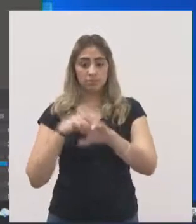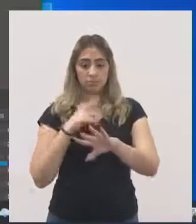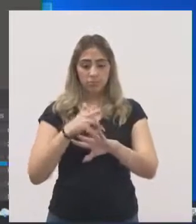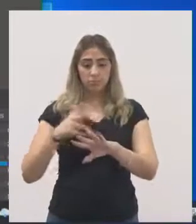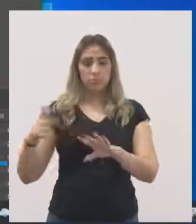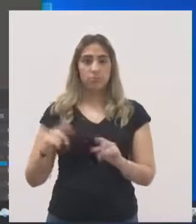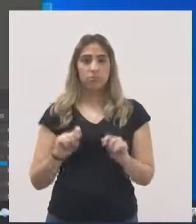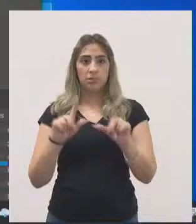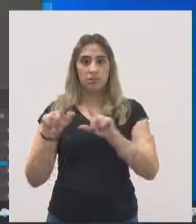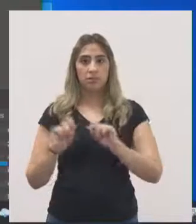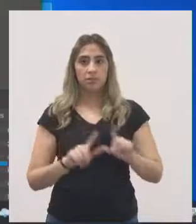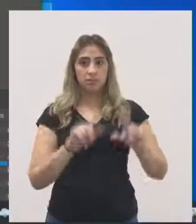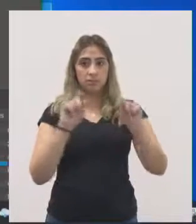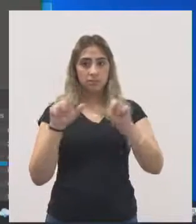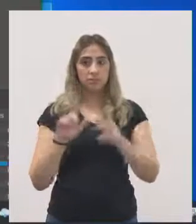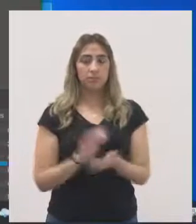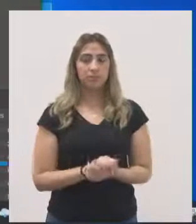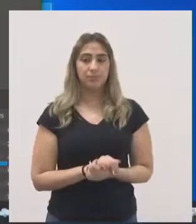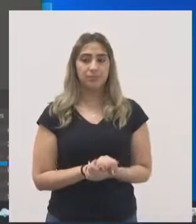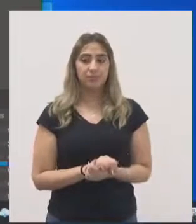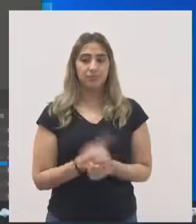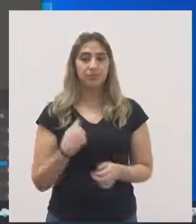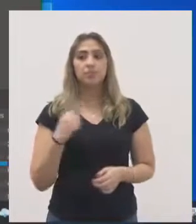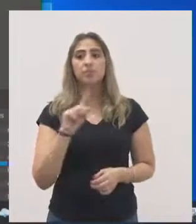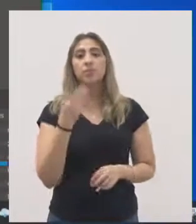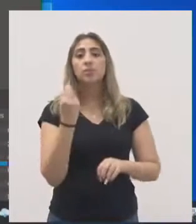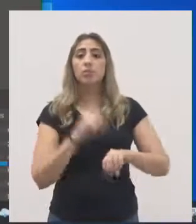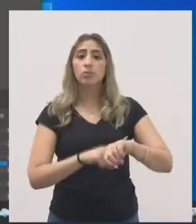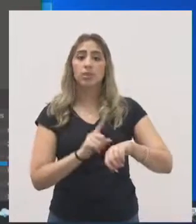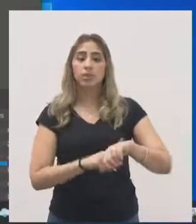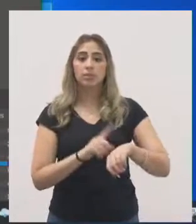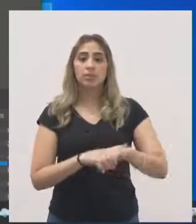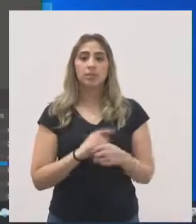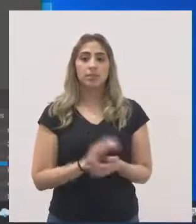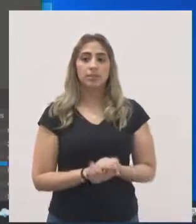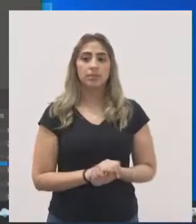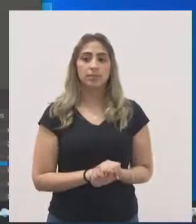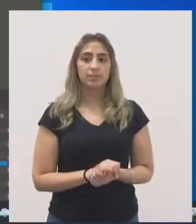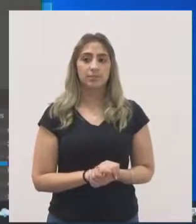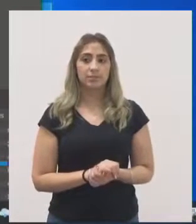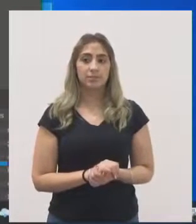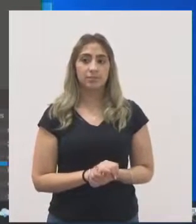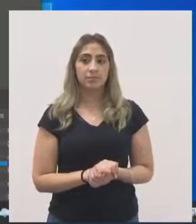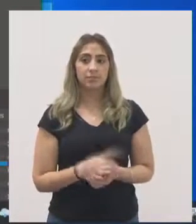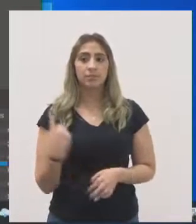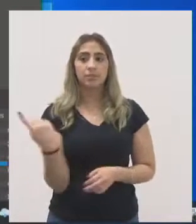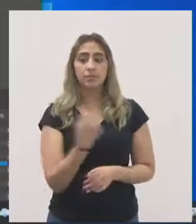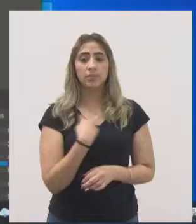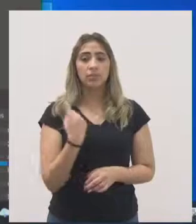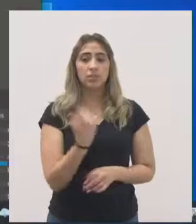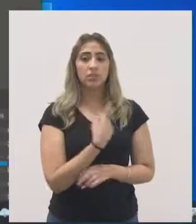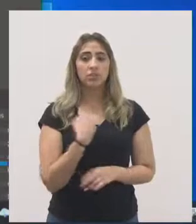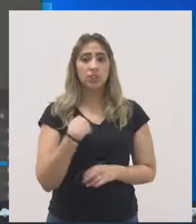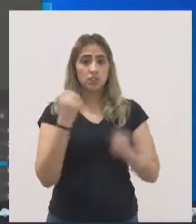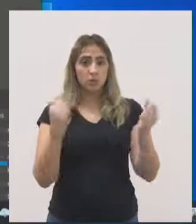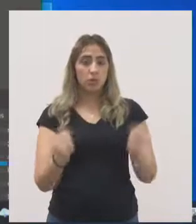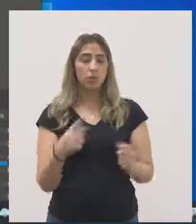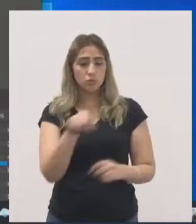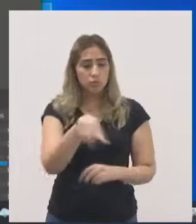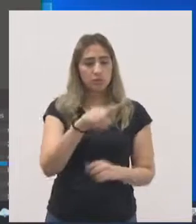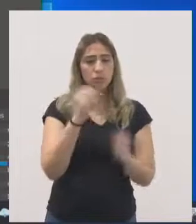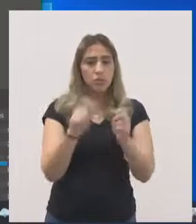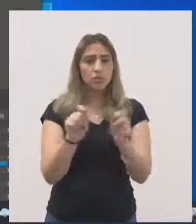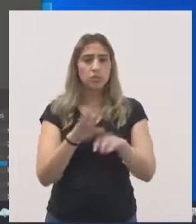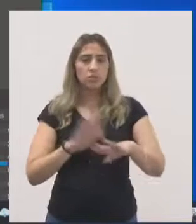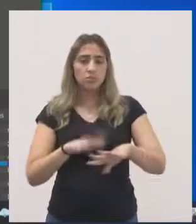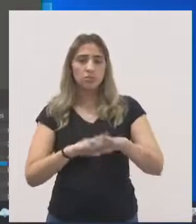Inclusive, pessoal, a gente não tá com muito tempo, né, Ana? Nenhum. Mas vocês podem aí depois